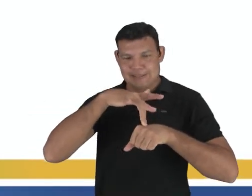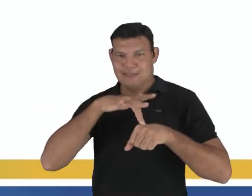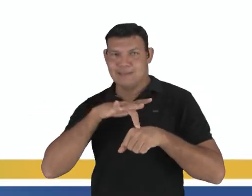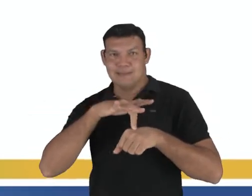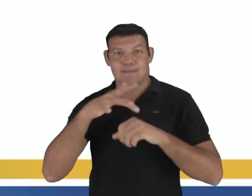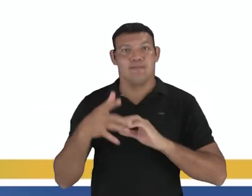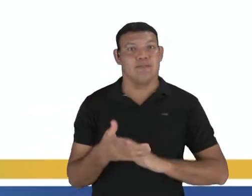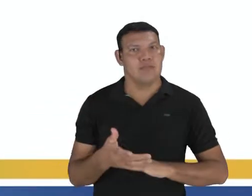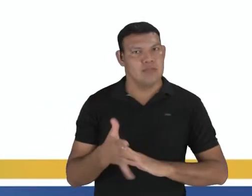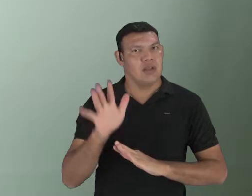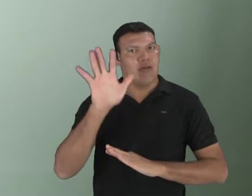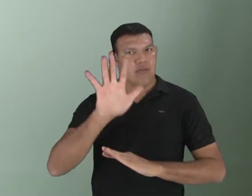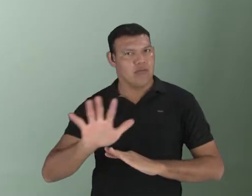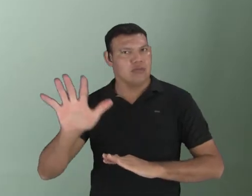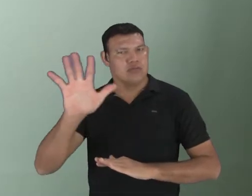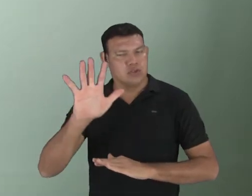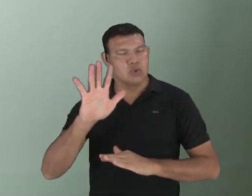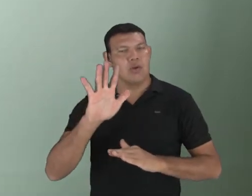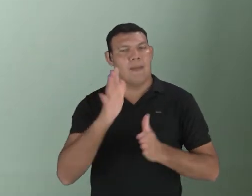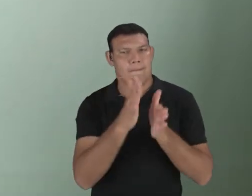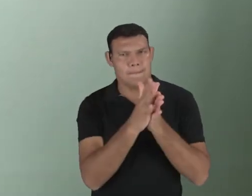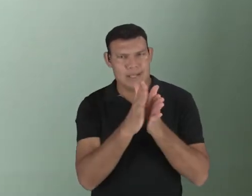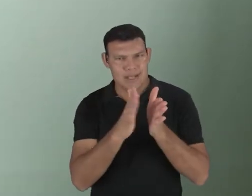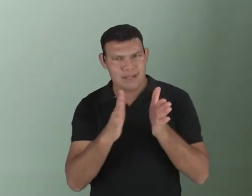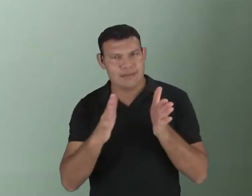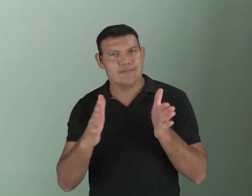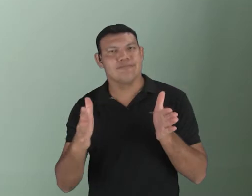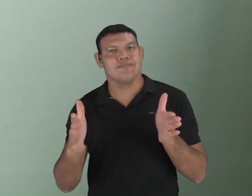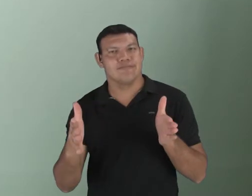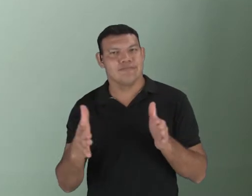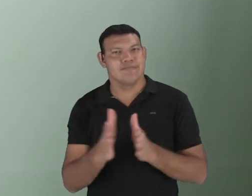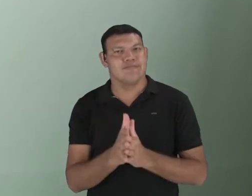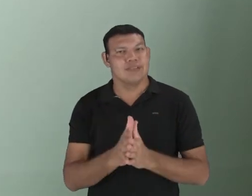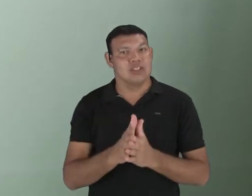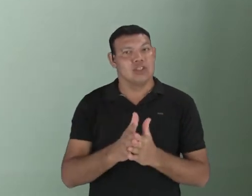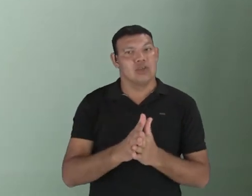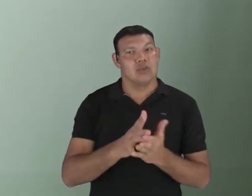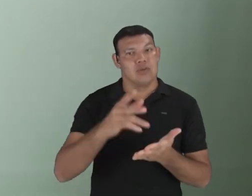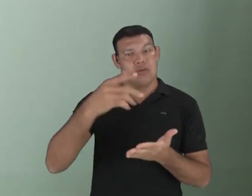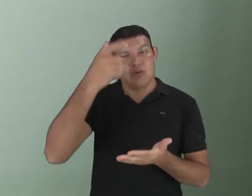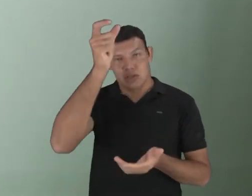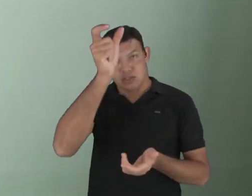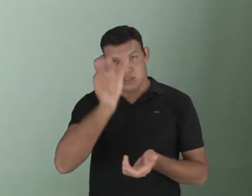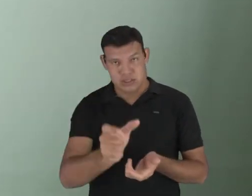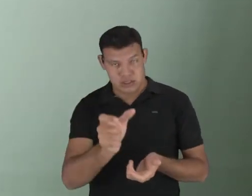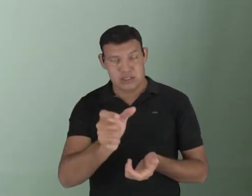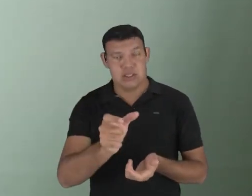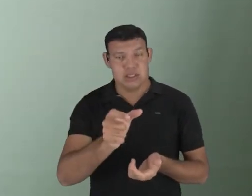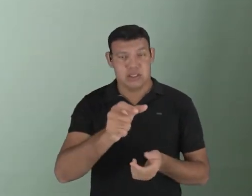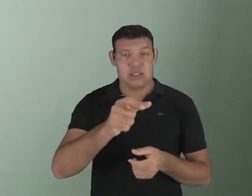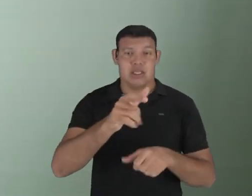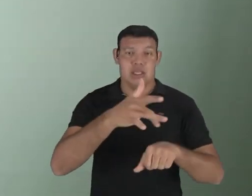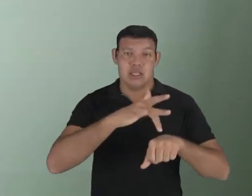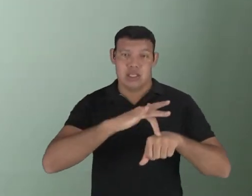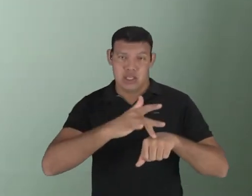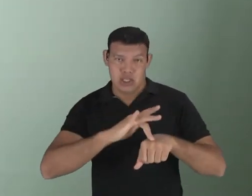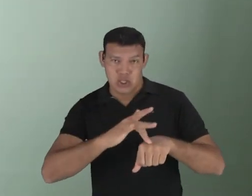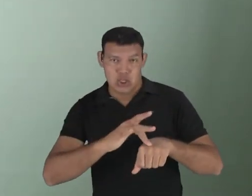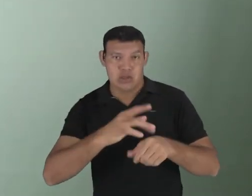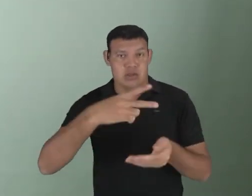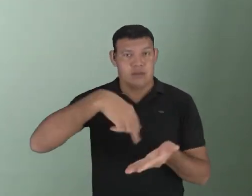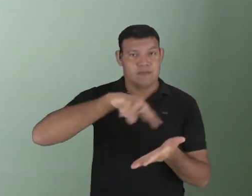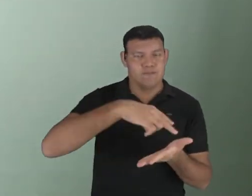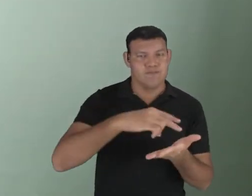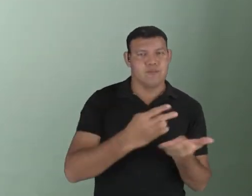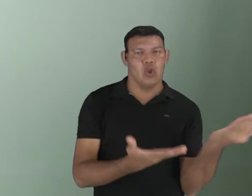bailarina. Geralmente, gente, isso com o tempo, lembrem-se que os bailarinos de dança clássica, eles começam a sua vida na